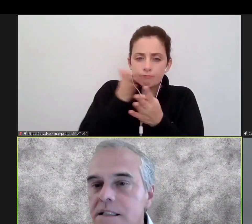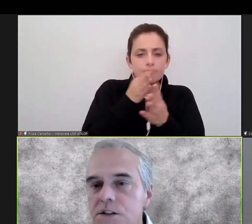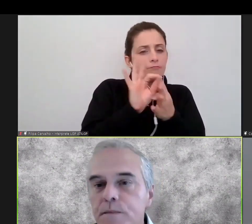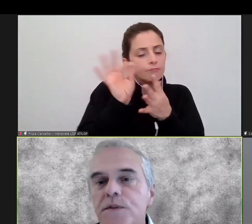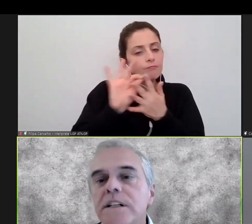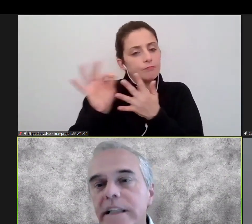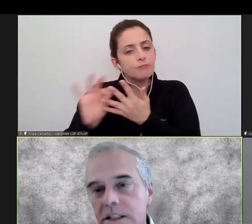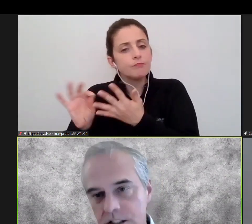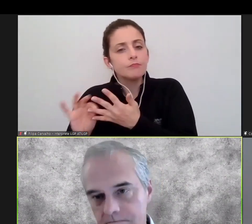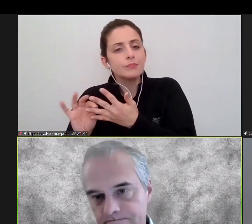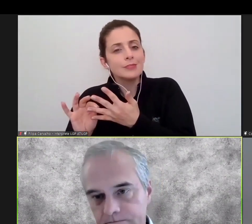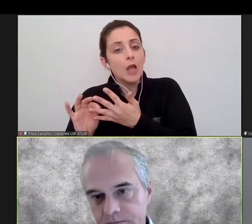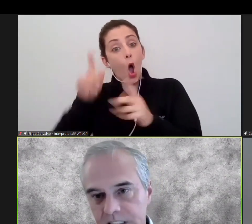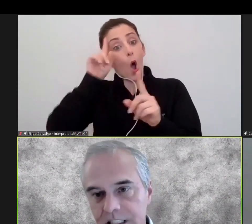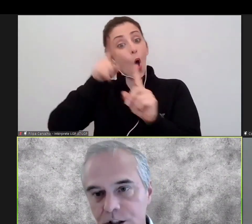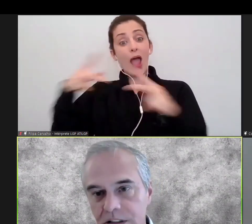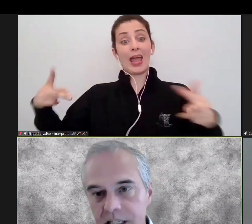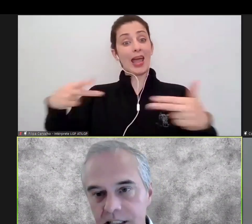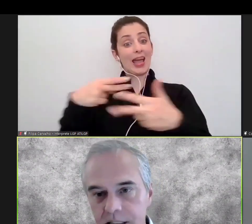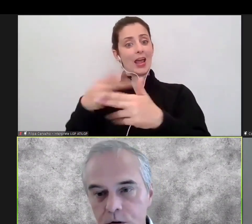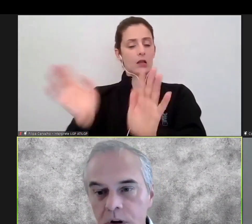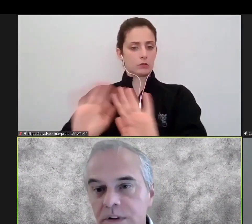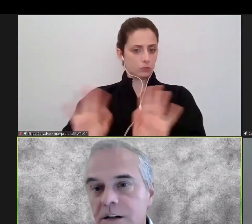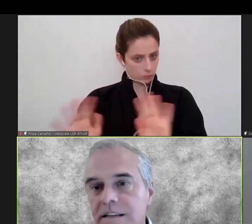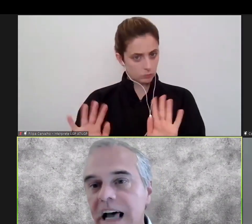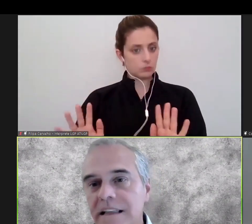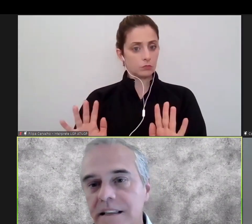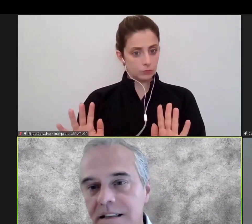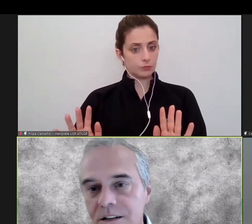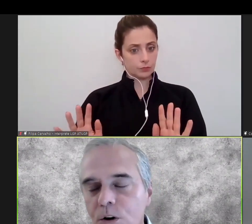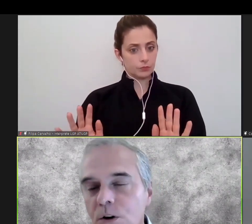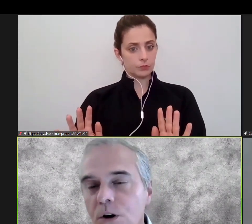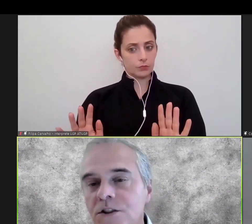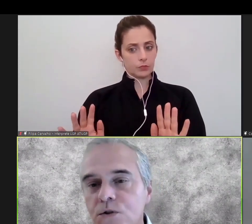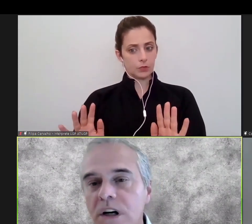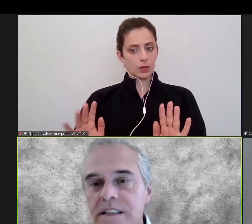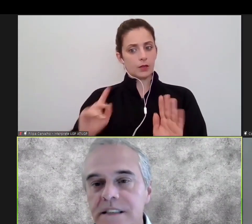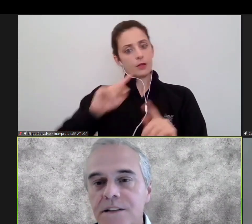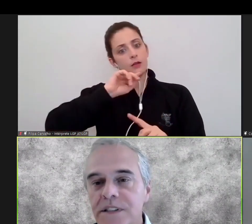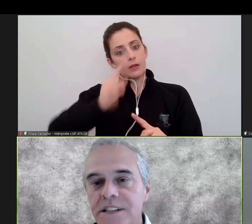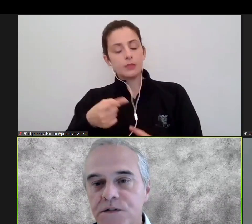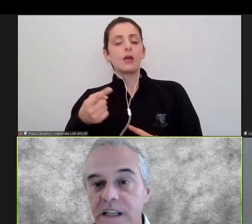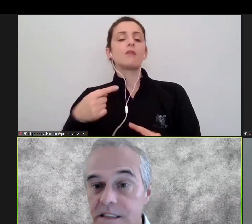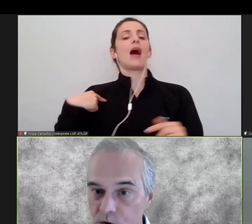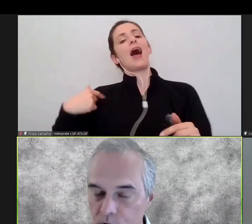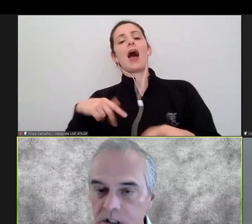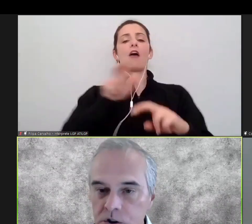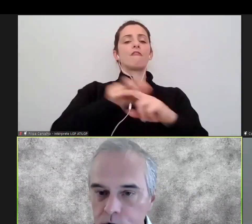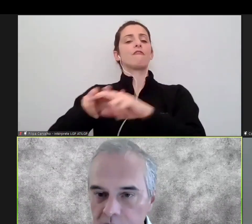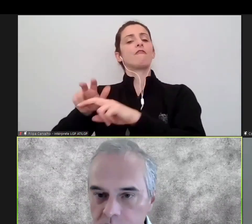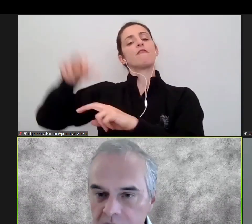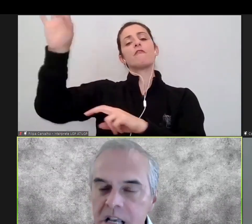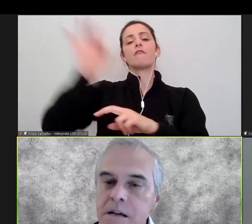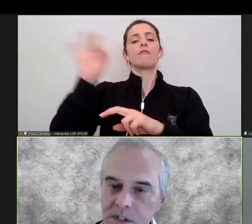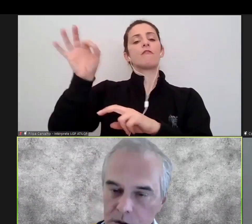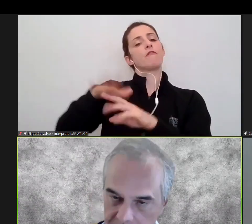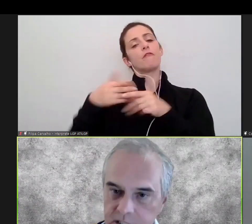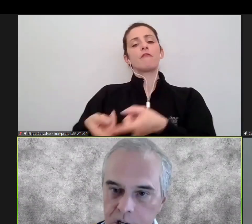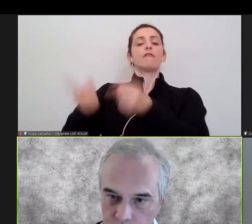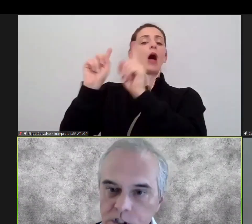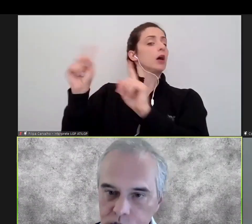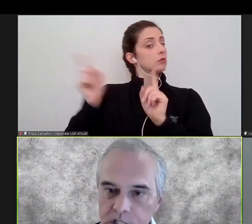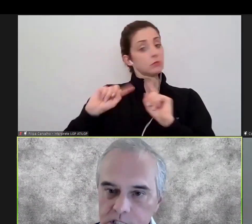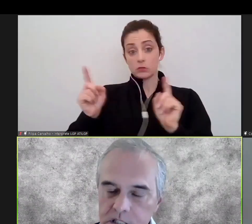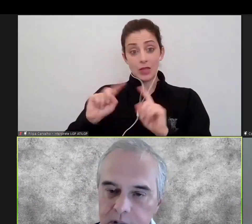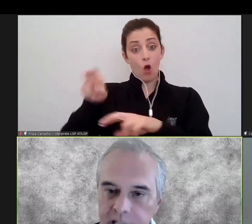a esse tipo de crítica. Entendeu? Ela tem que ser dada. Eu coloco as cotas e aí vocês fazem. Não, eu coloco as cotas, mas eu tenho que